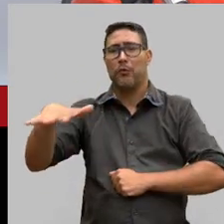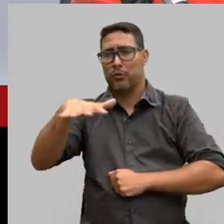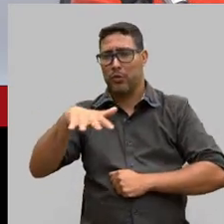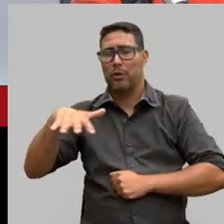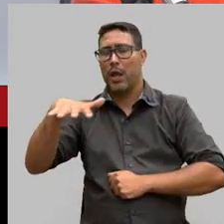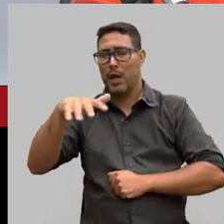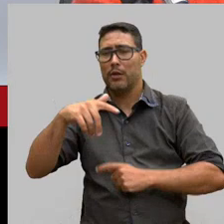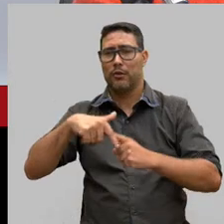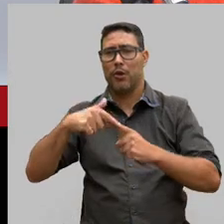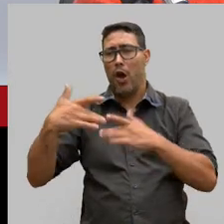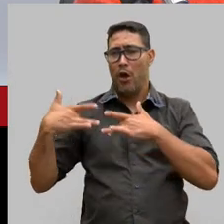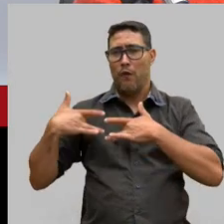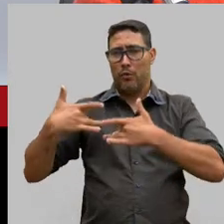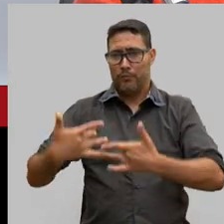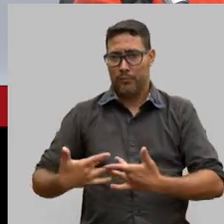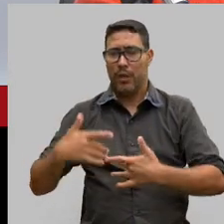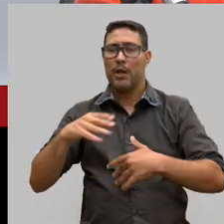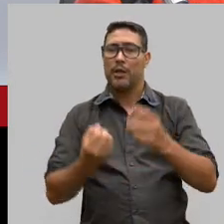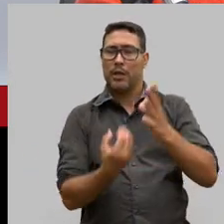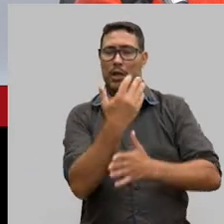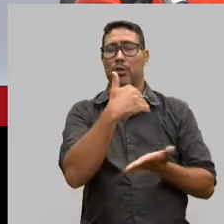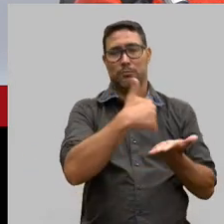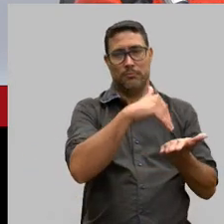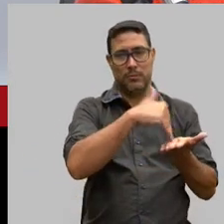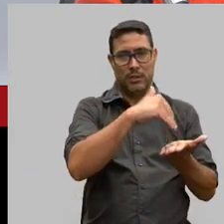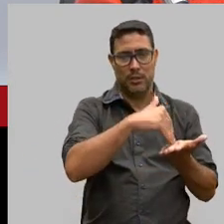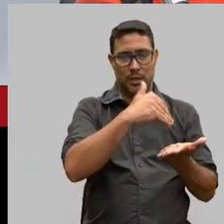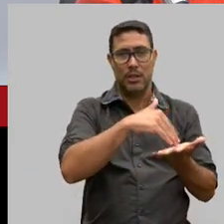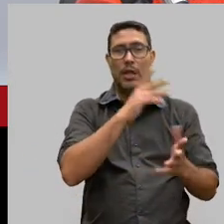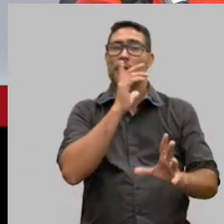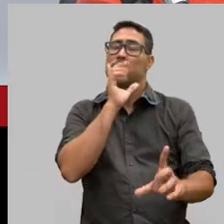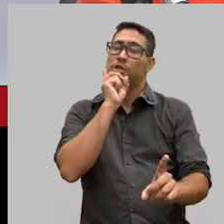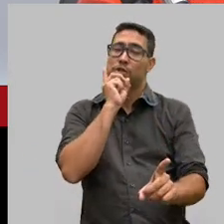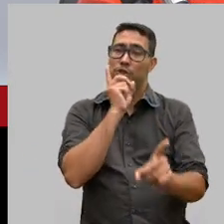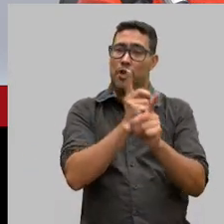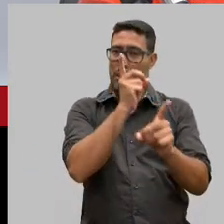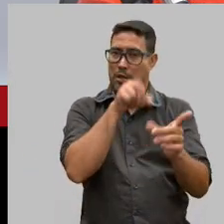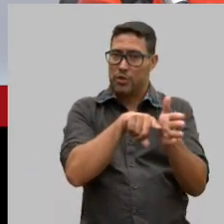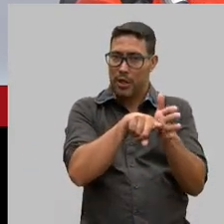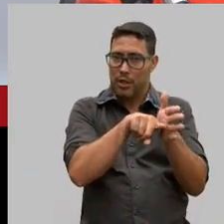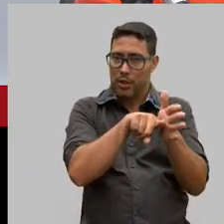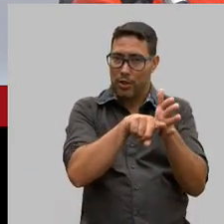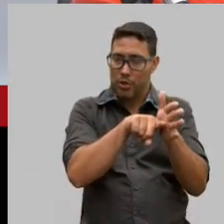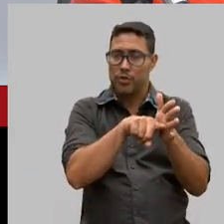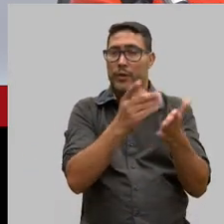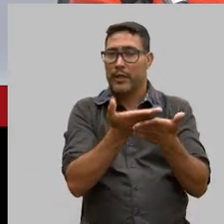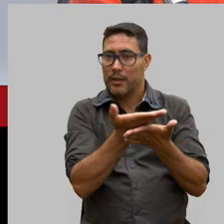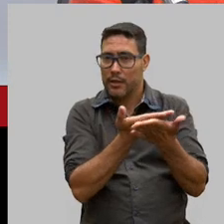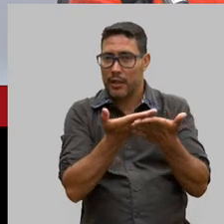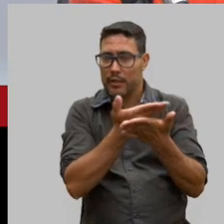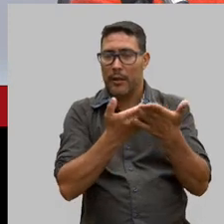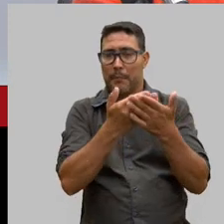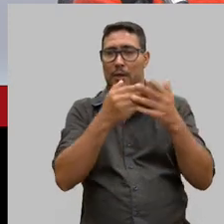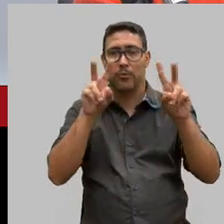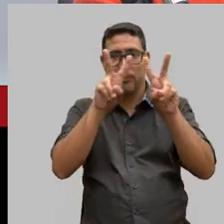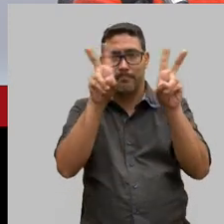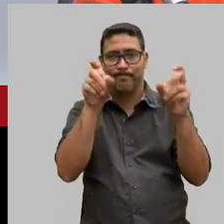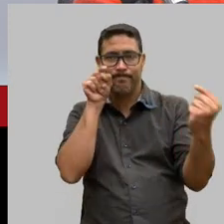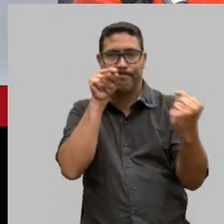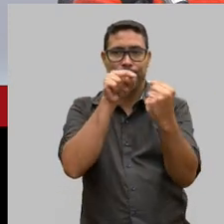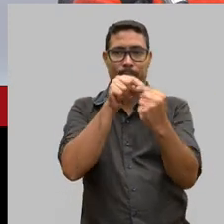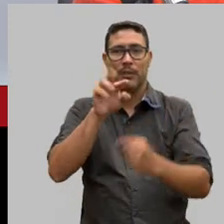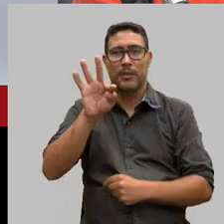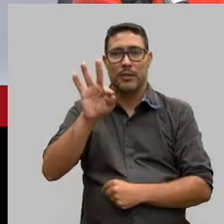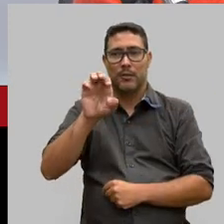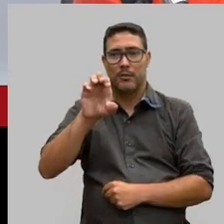uma clínica de eh diagnóstico e tratamento especializado em teia eh nós